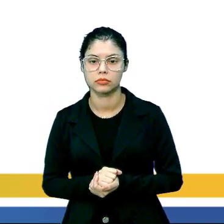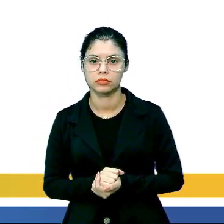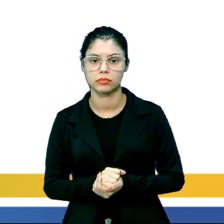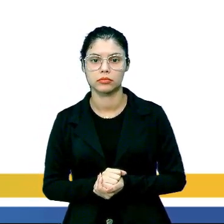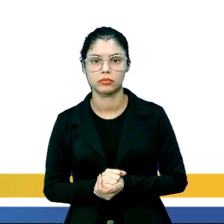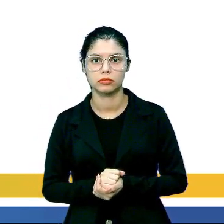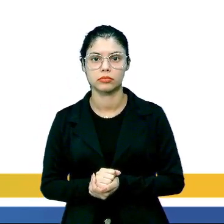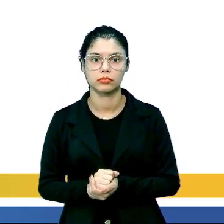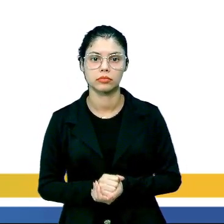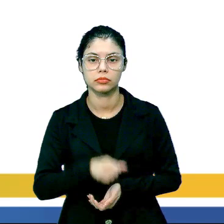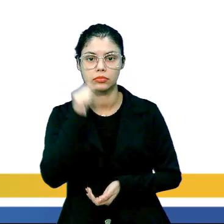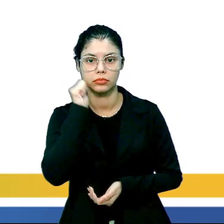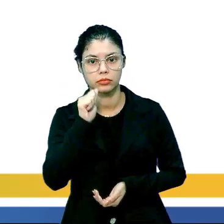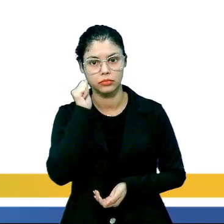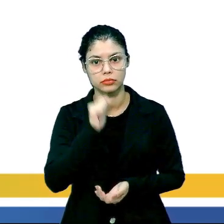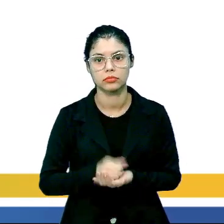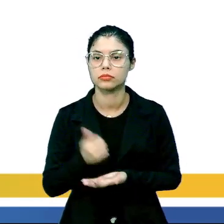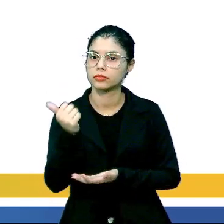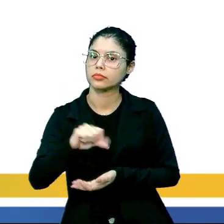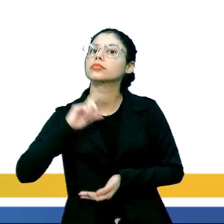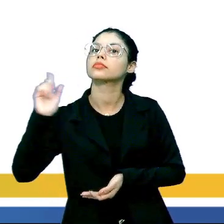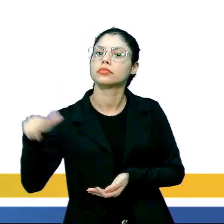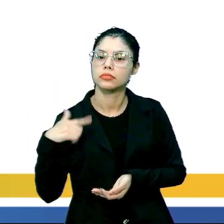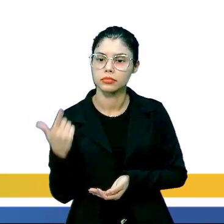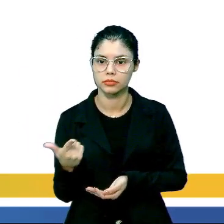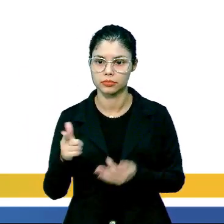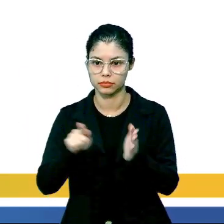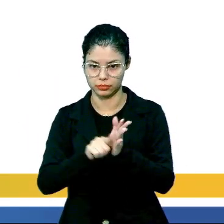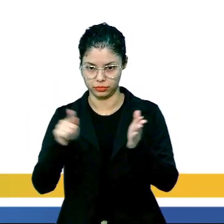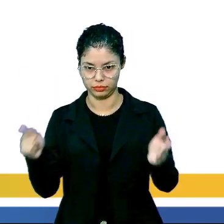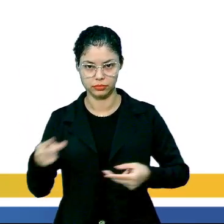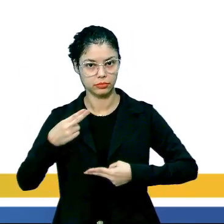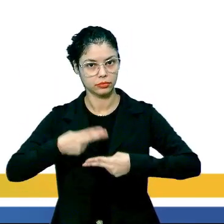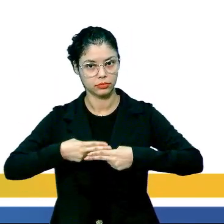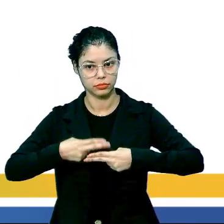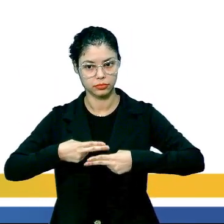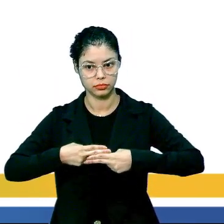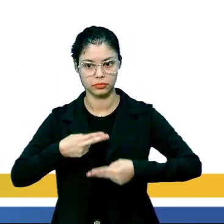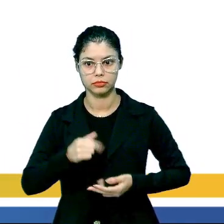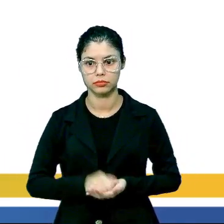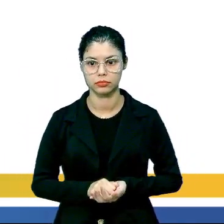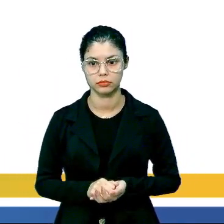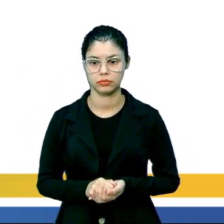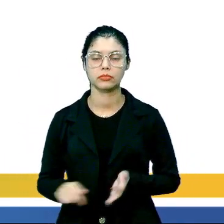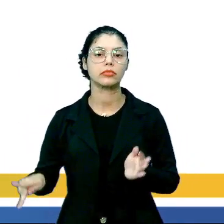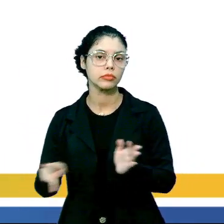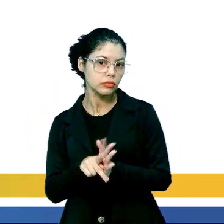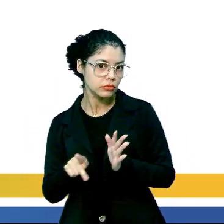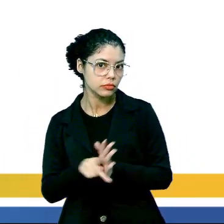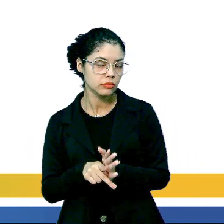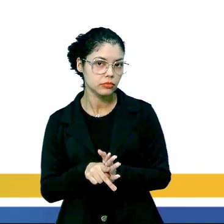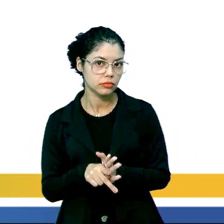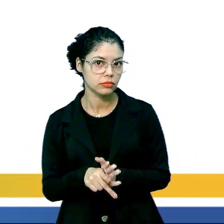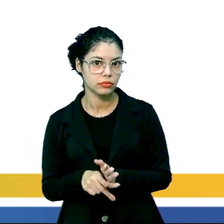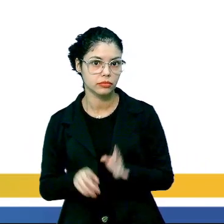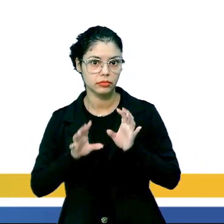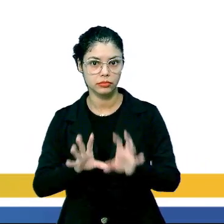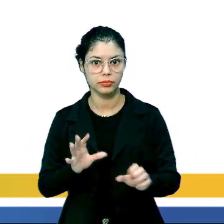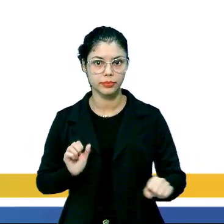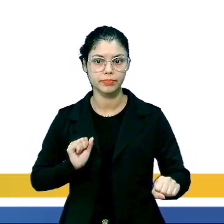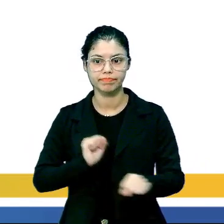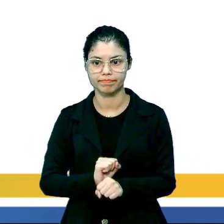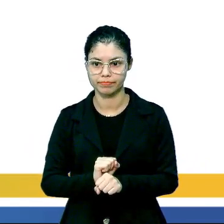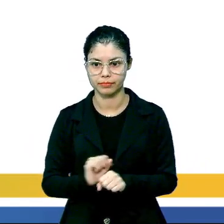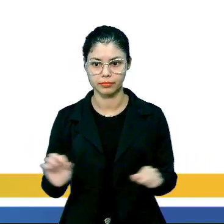a maioria das mulheres, o pior vem depois do jornal, a novela. Ou seja, é justamente para